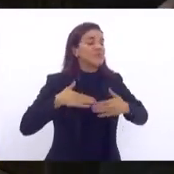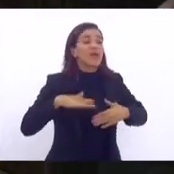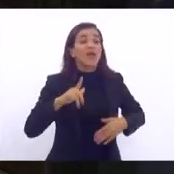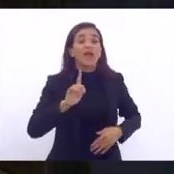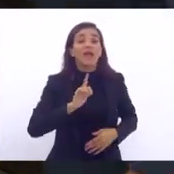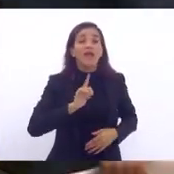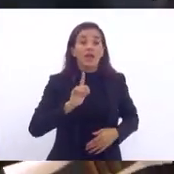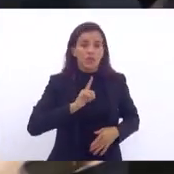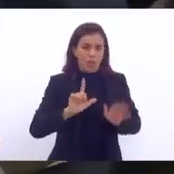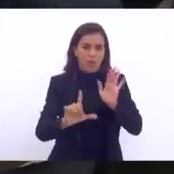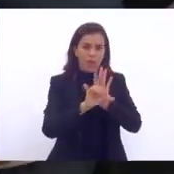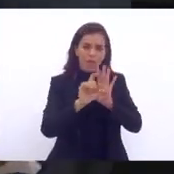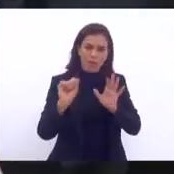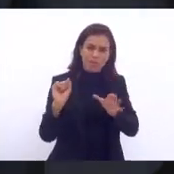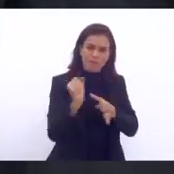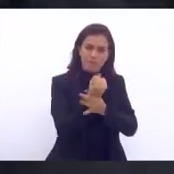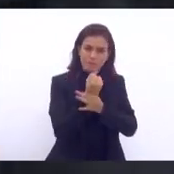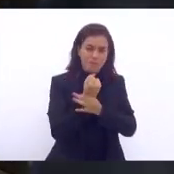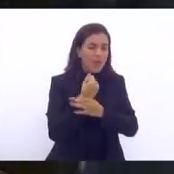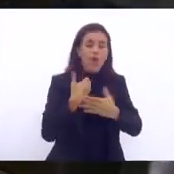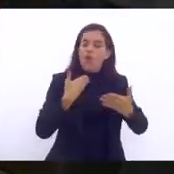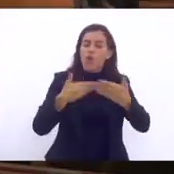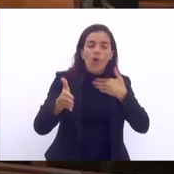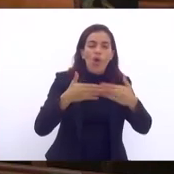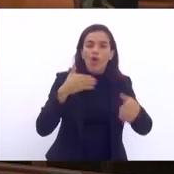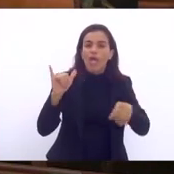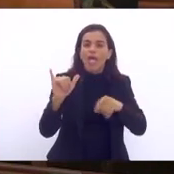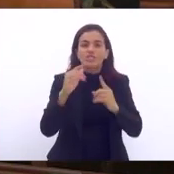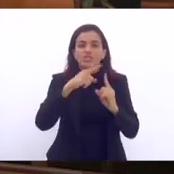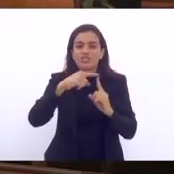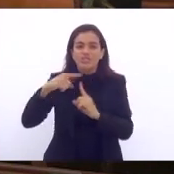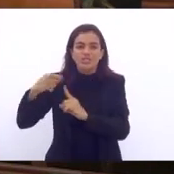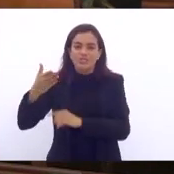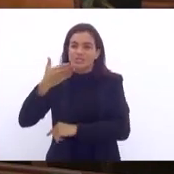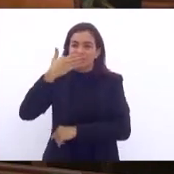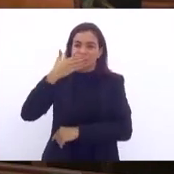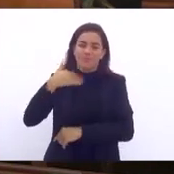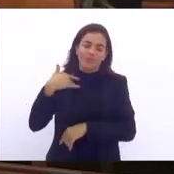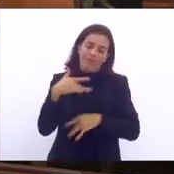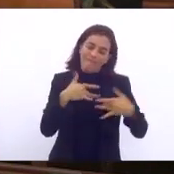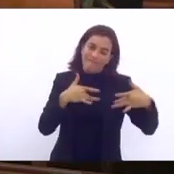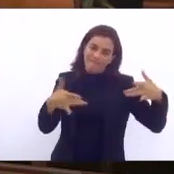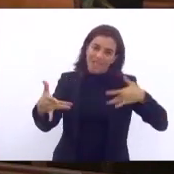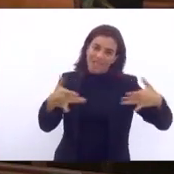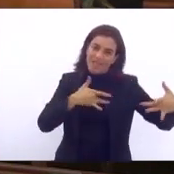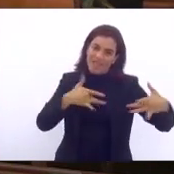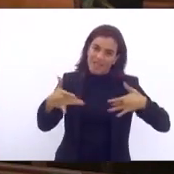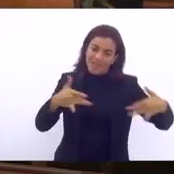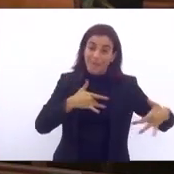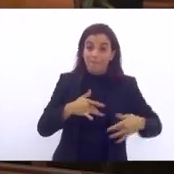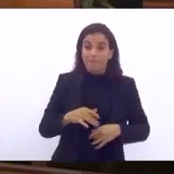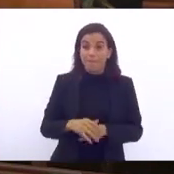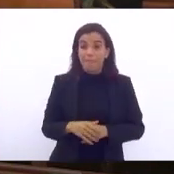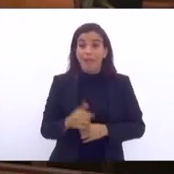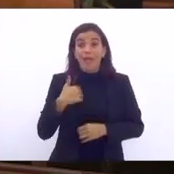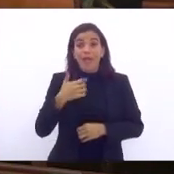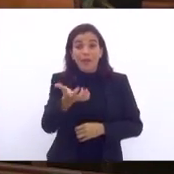toda forma de afeto, para ele ficar bem à vontade. Presidente. Deputado Fred Pacheco. Eu queria aproveitar. Deputado Amorim,